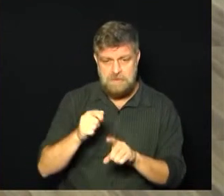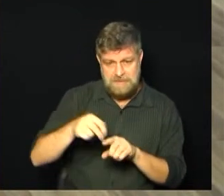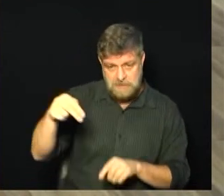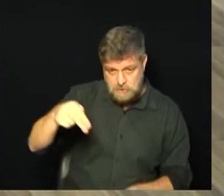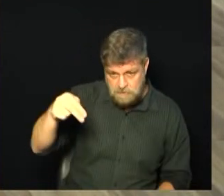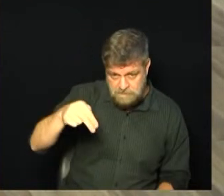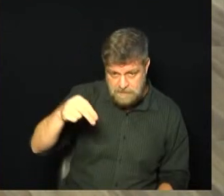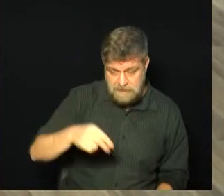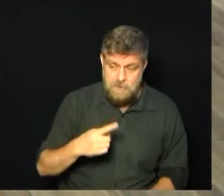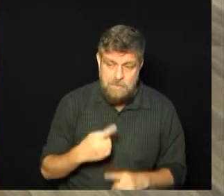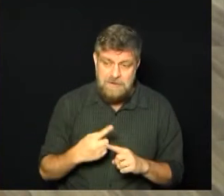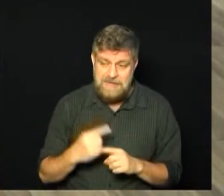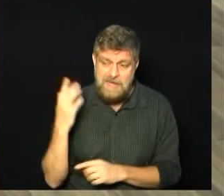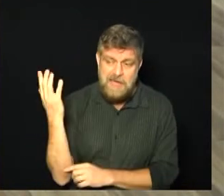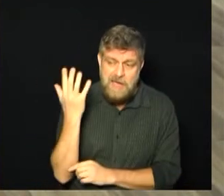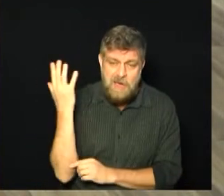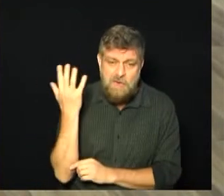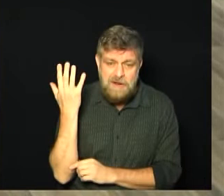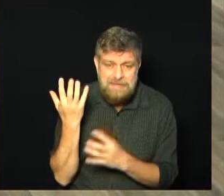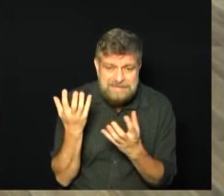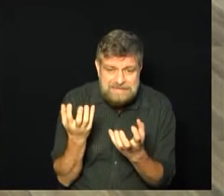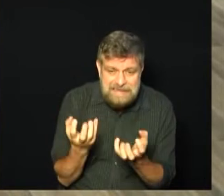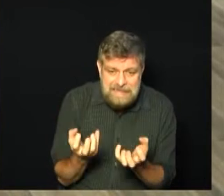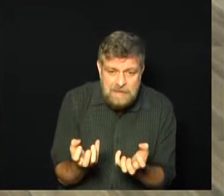alguma explicação? É o tempo mais seco?